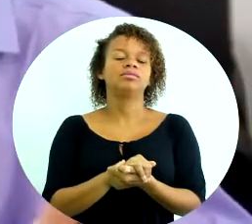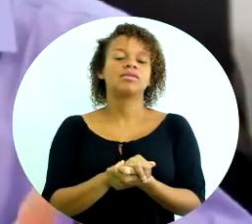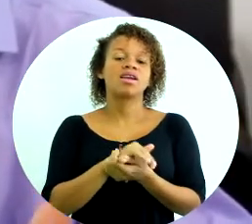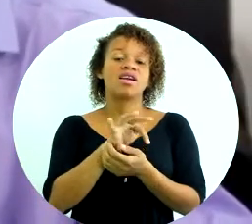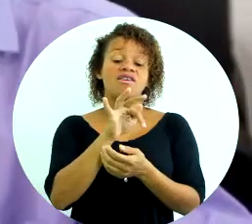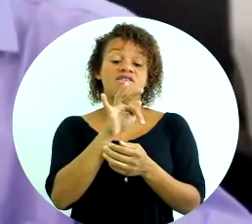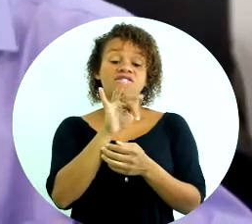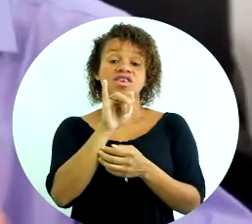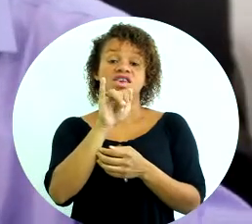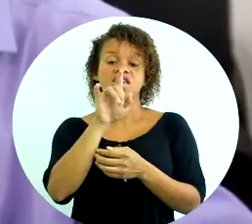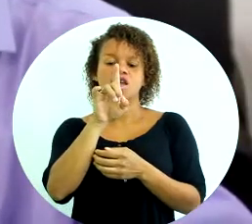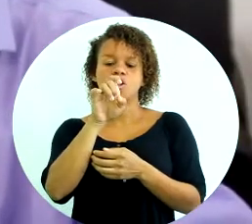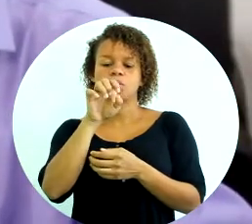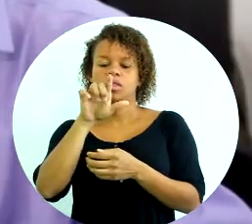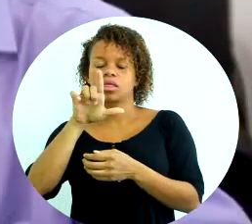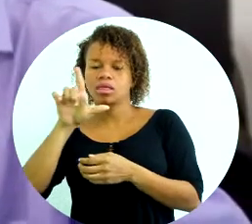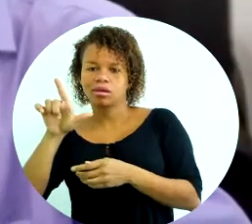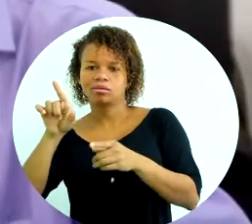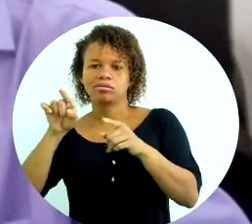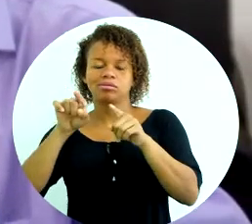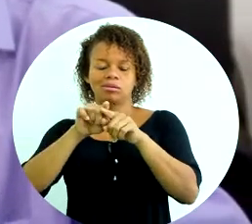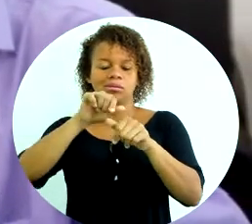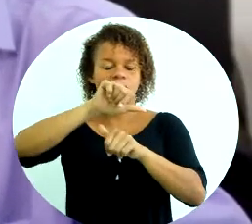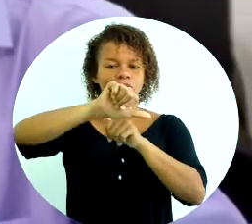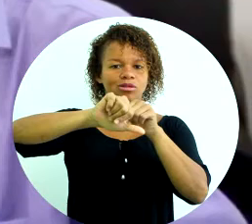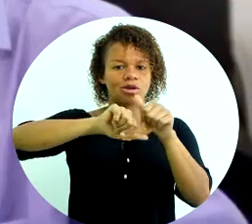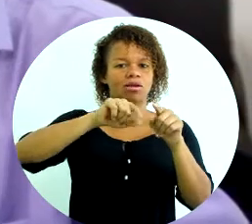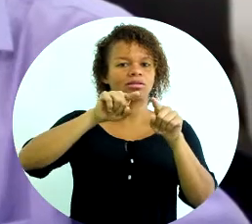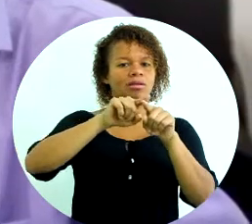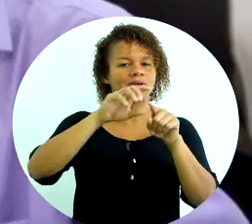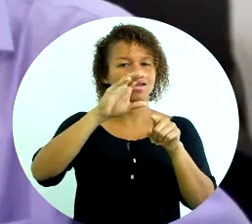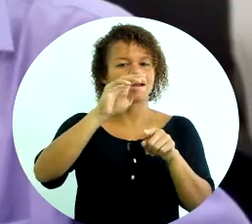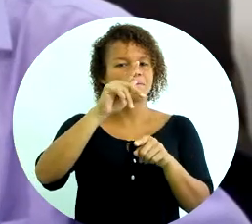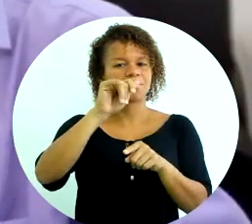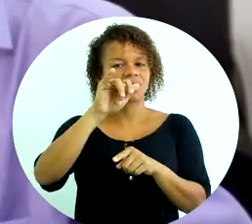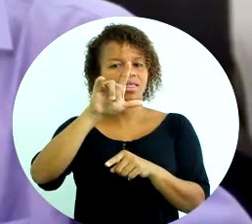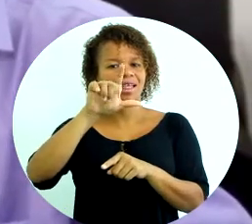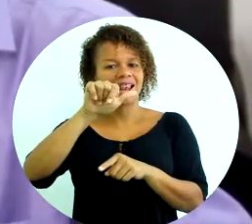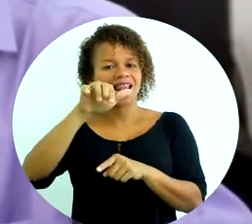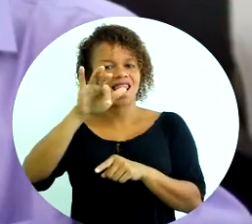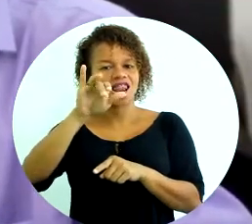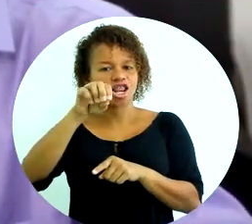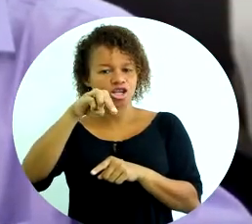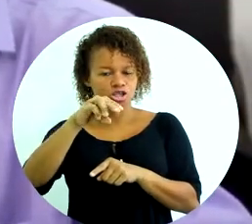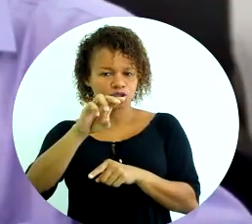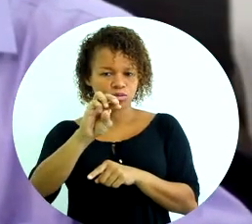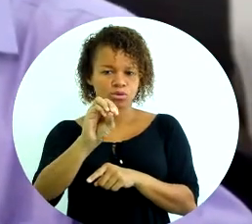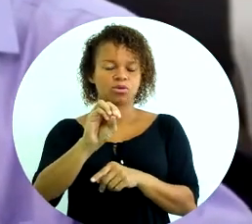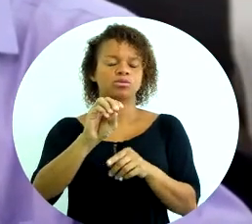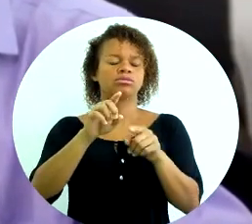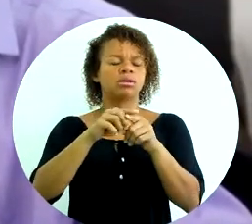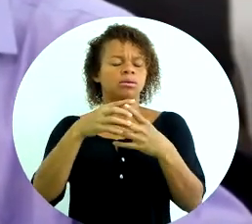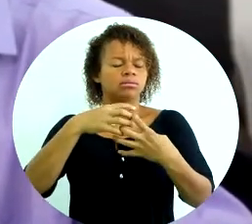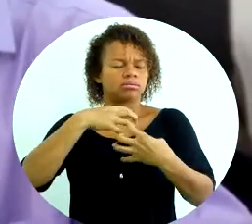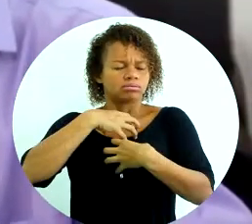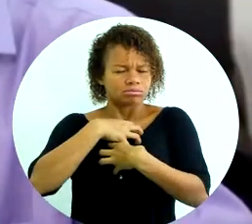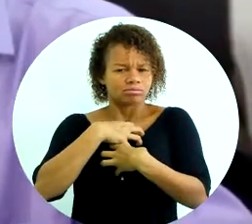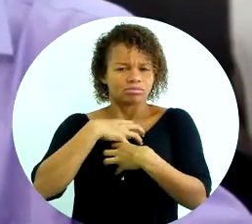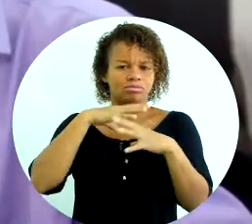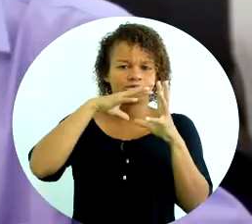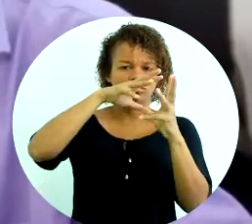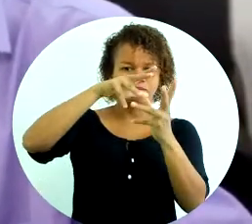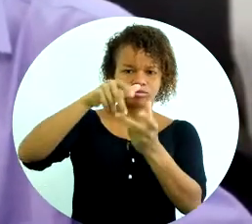produção em sistema feudal para um sistema de trocas comerciais e capitalismo, interfere no modo de observar